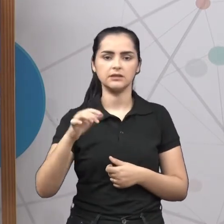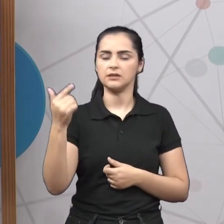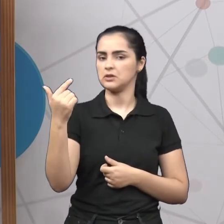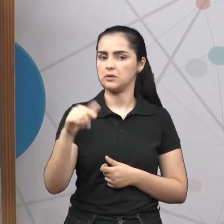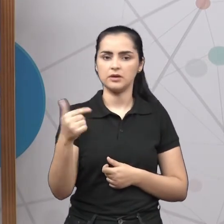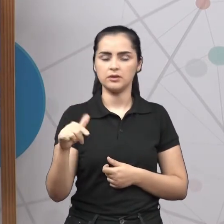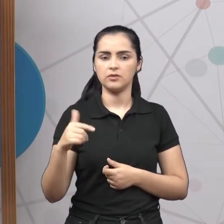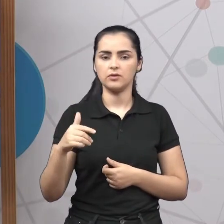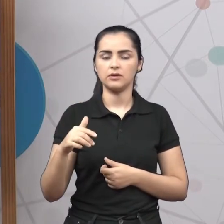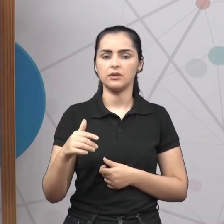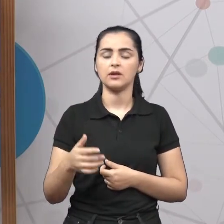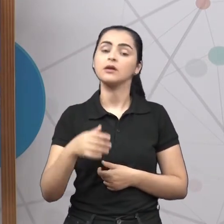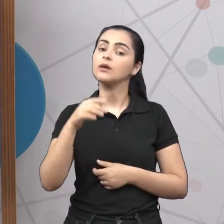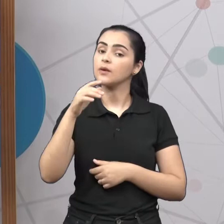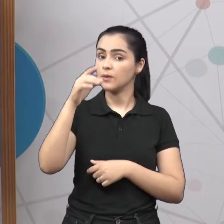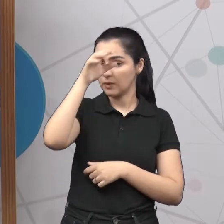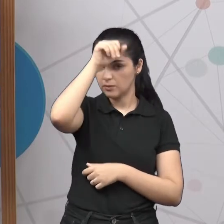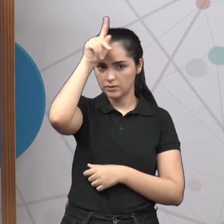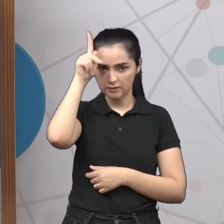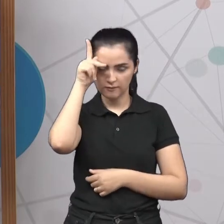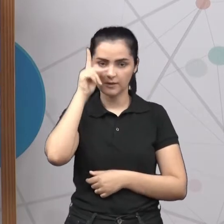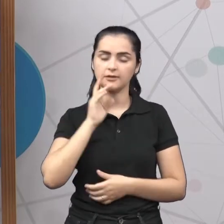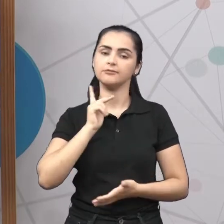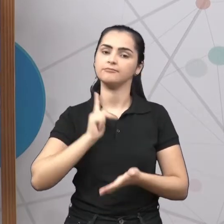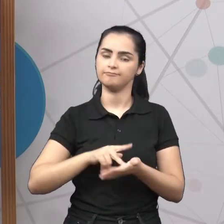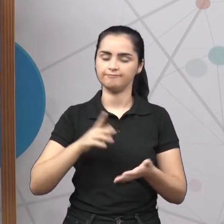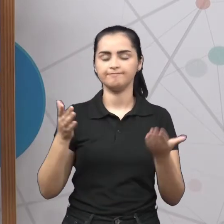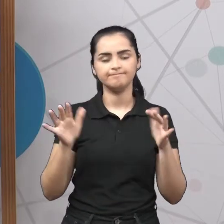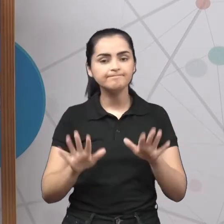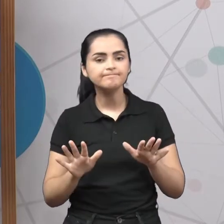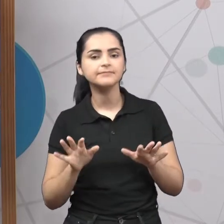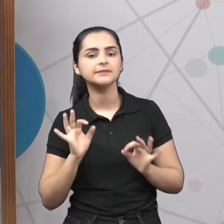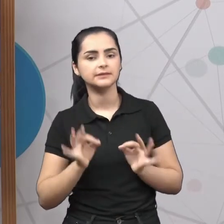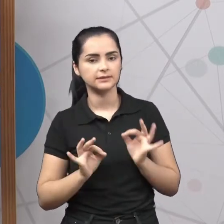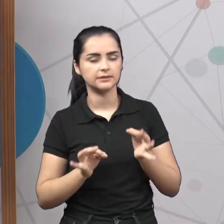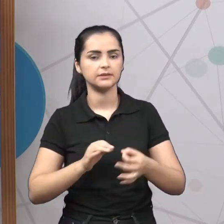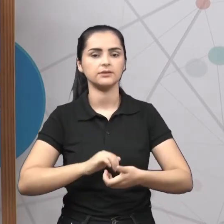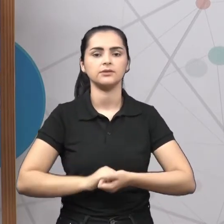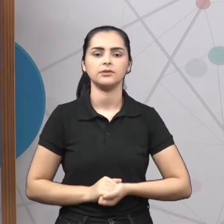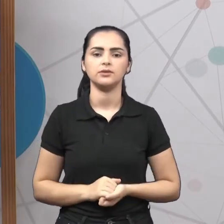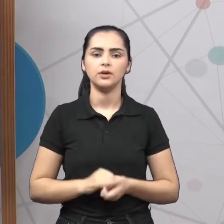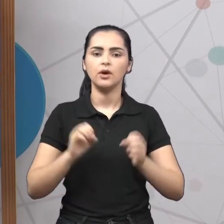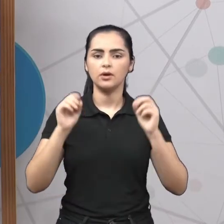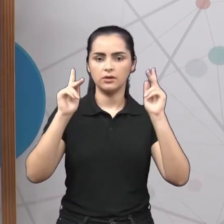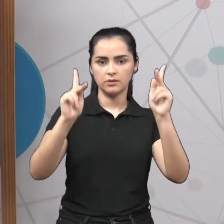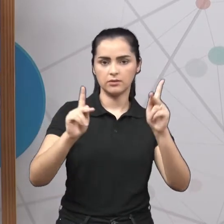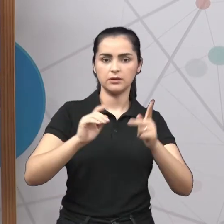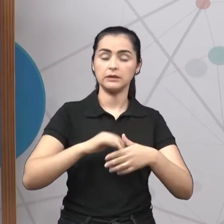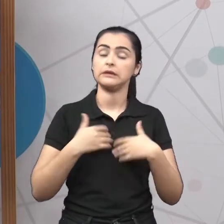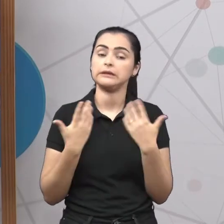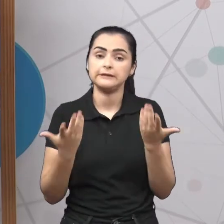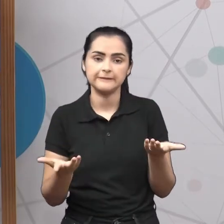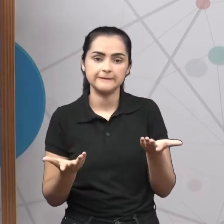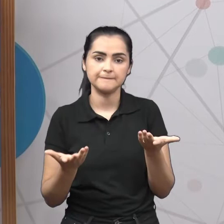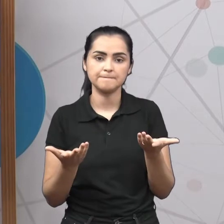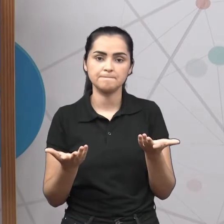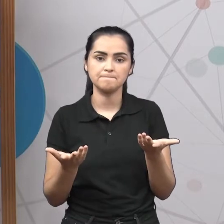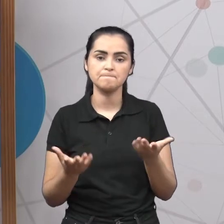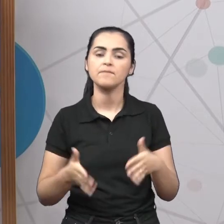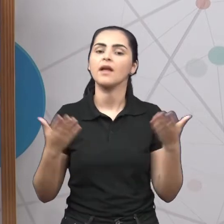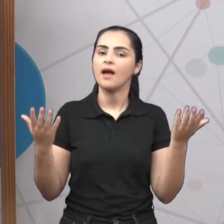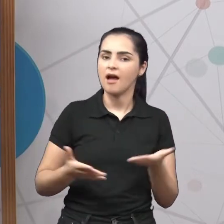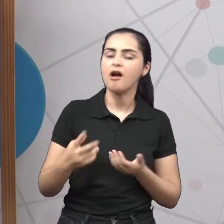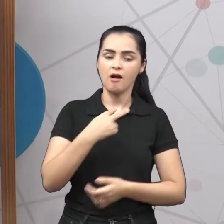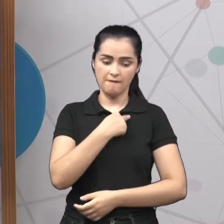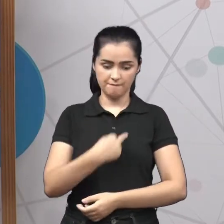tem o prefeito de fato. Tudo certinho? Ok? Então, agora